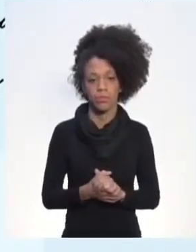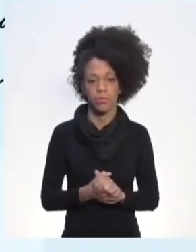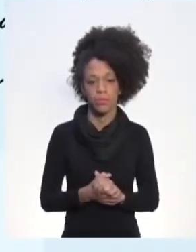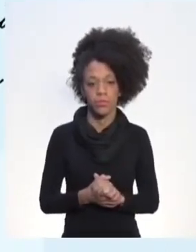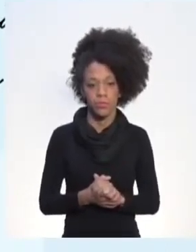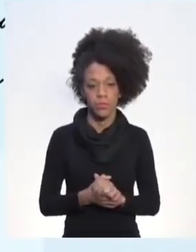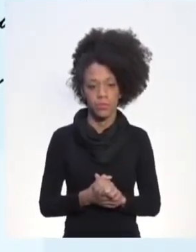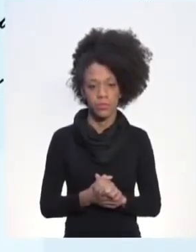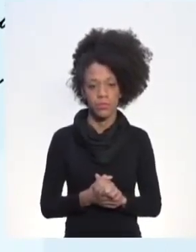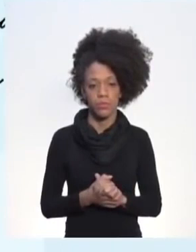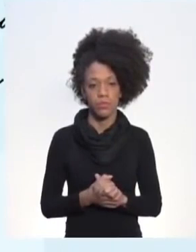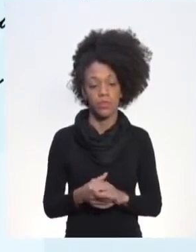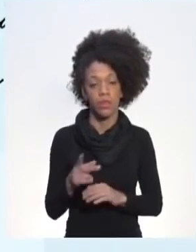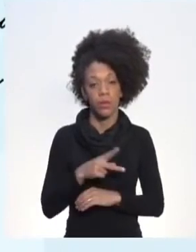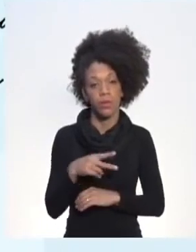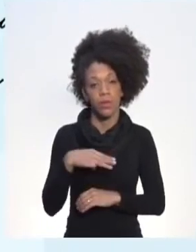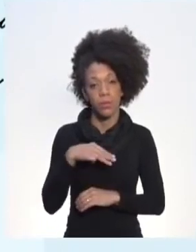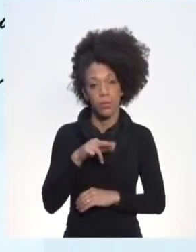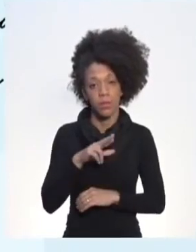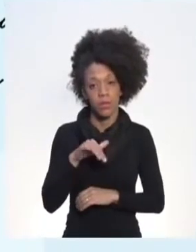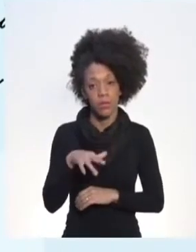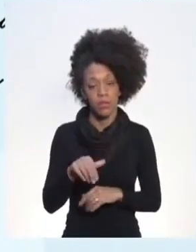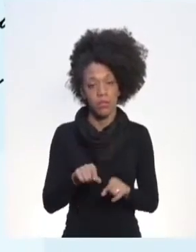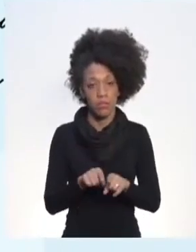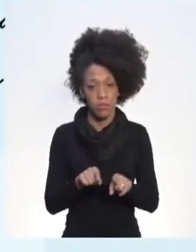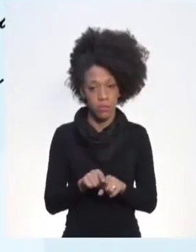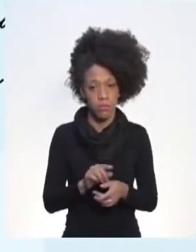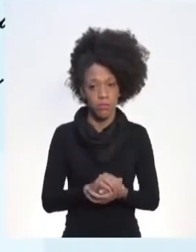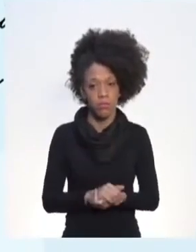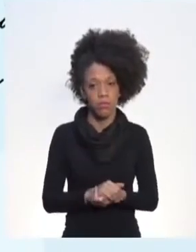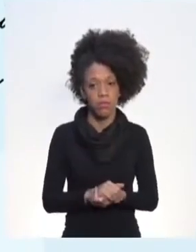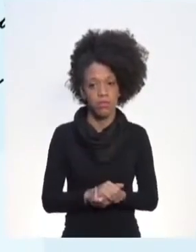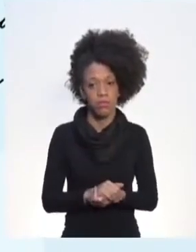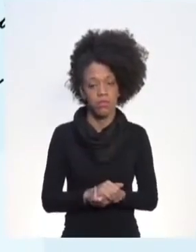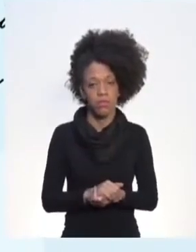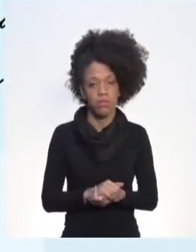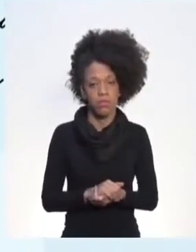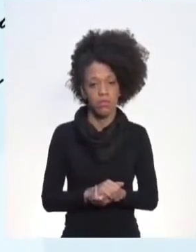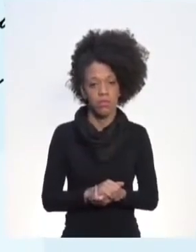pandemia. A Pro Maria sugeriu. Só que nós